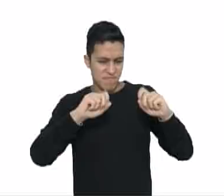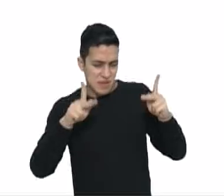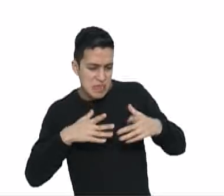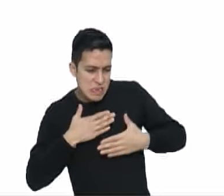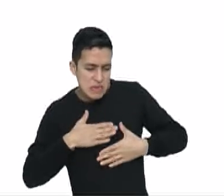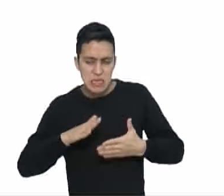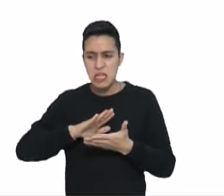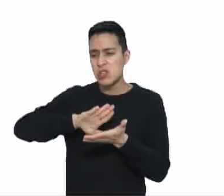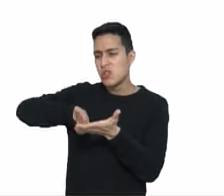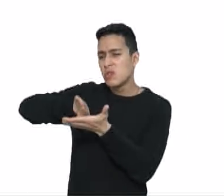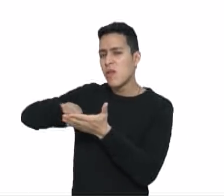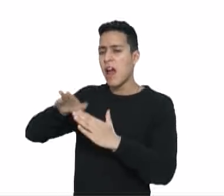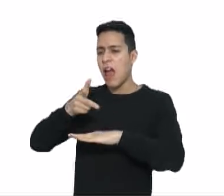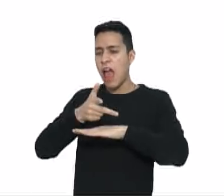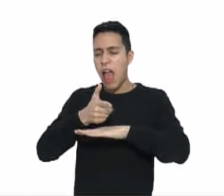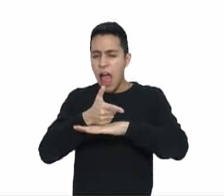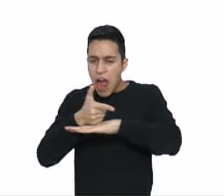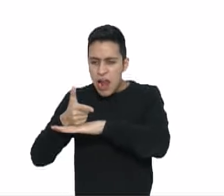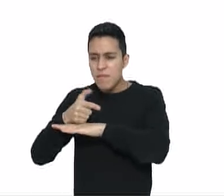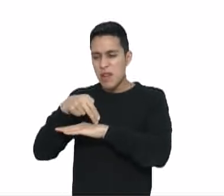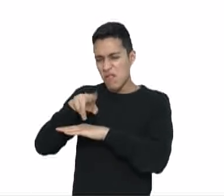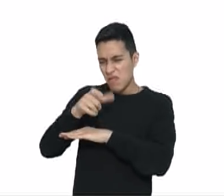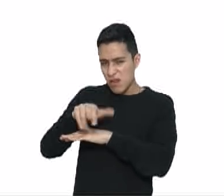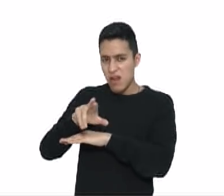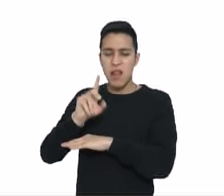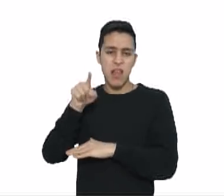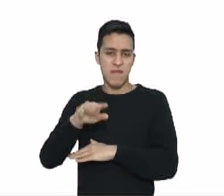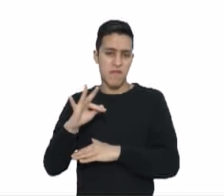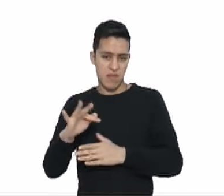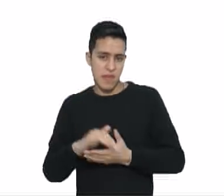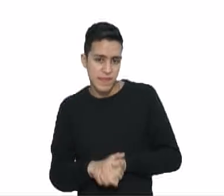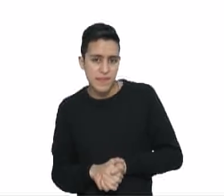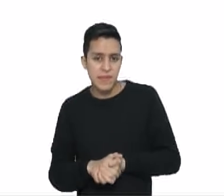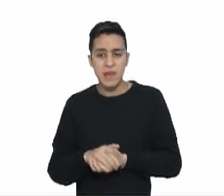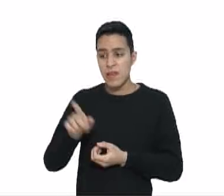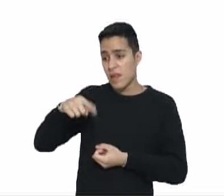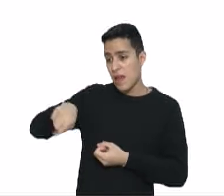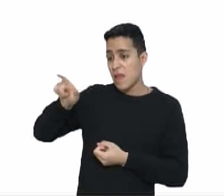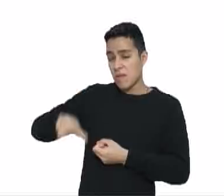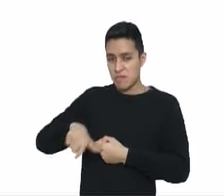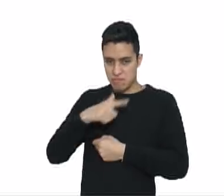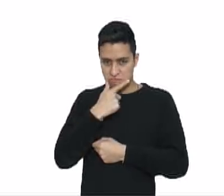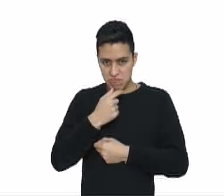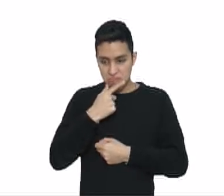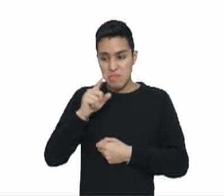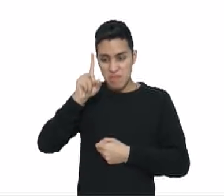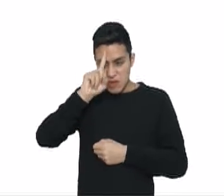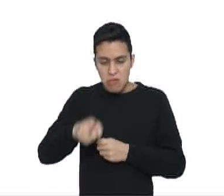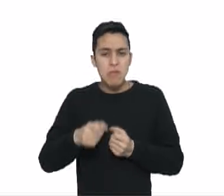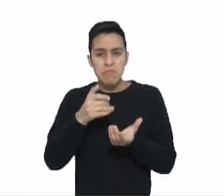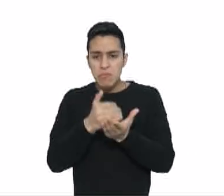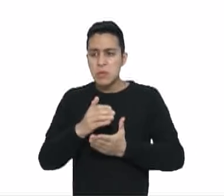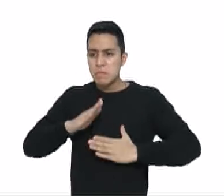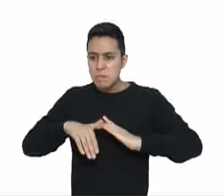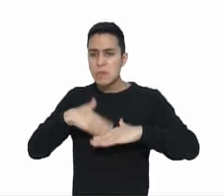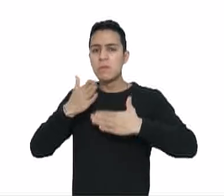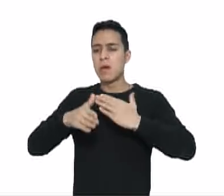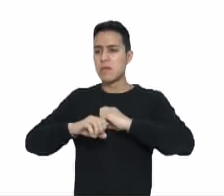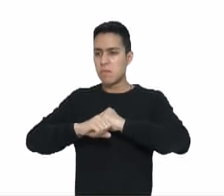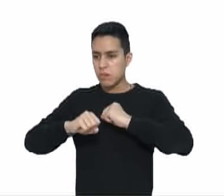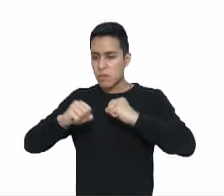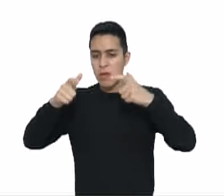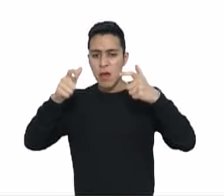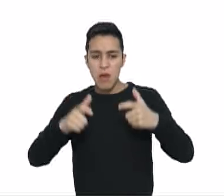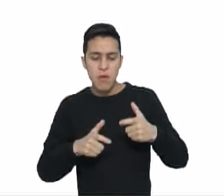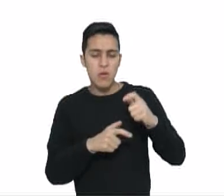armas nucleares da União Soviética, isso é falso, inclusive mandou que se instalassem armas nucleares em